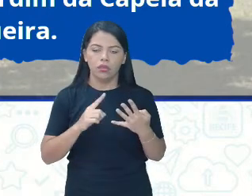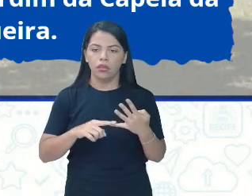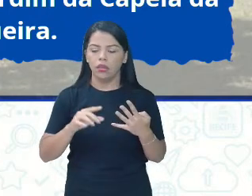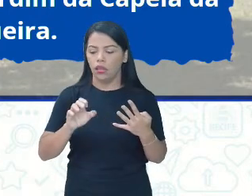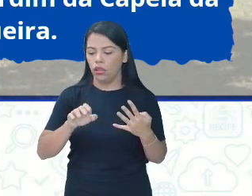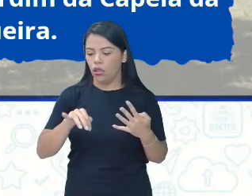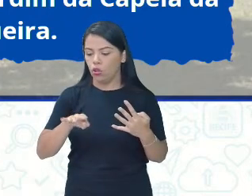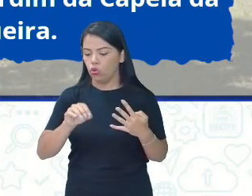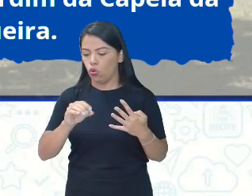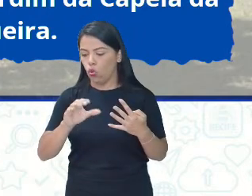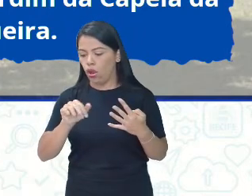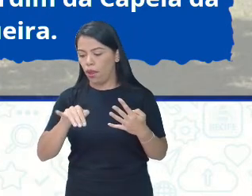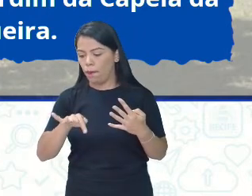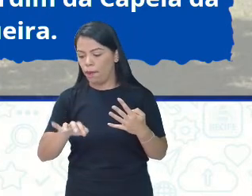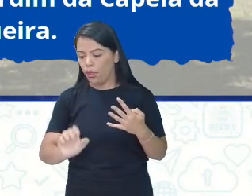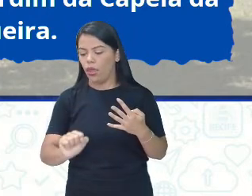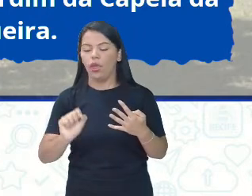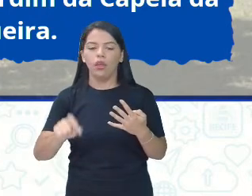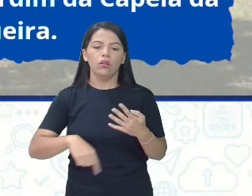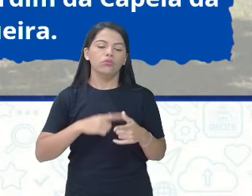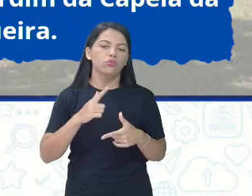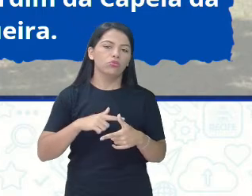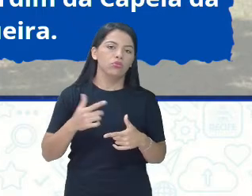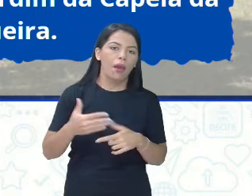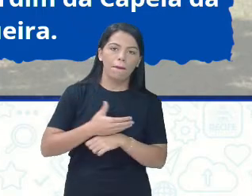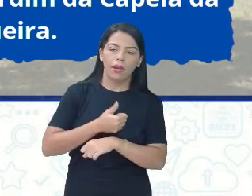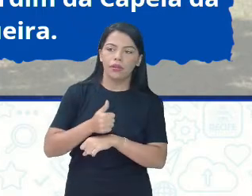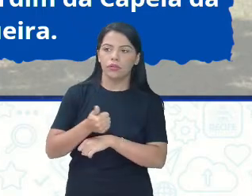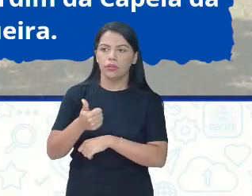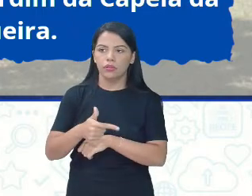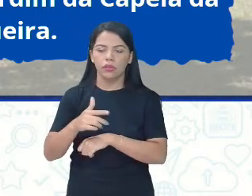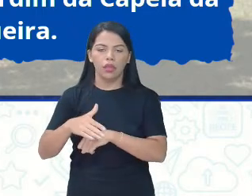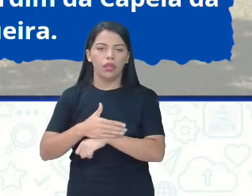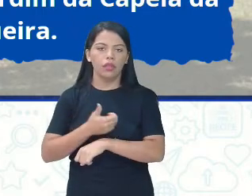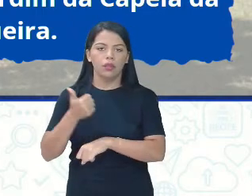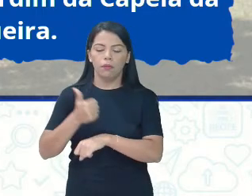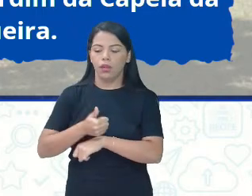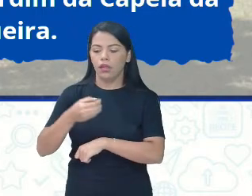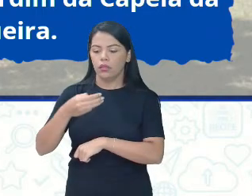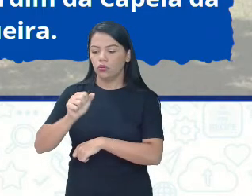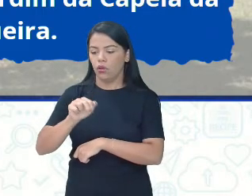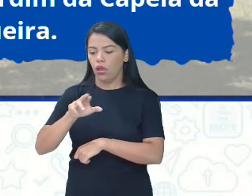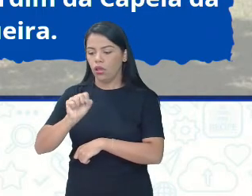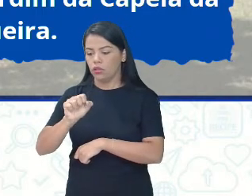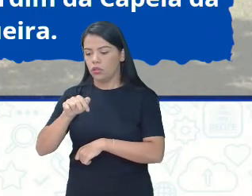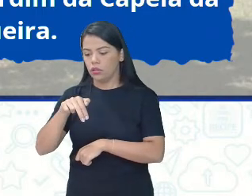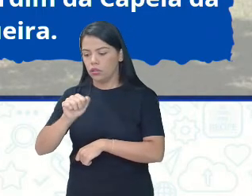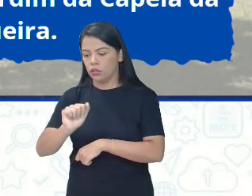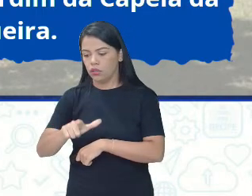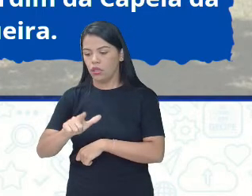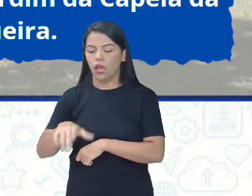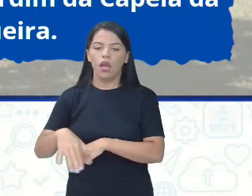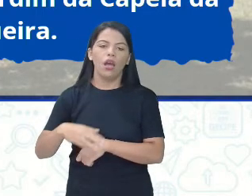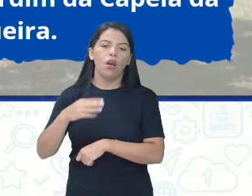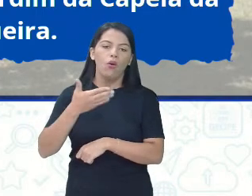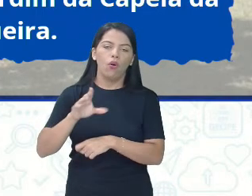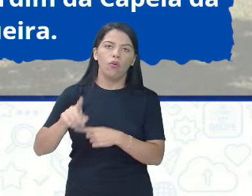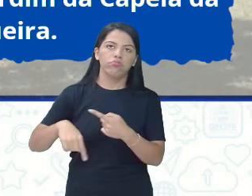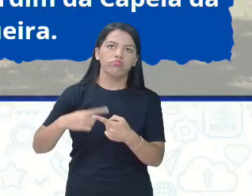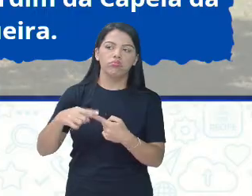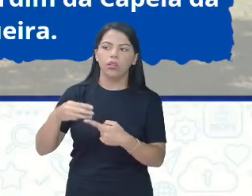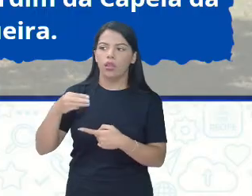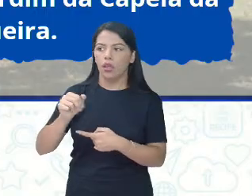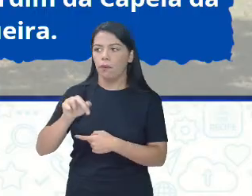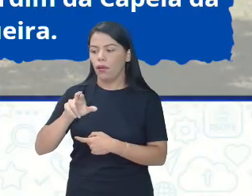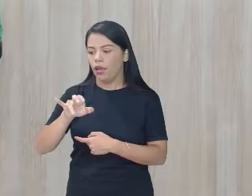Chora Menino, Marcial Pinheiro, 17, né? A Praça do Arsenal, o Largo das 5 Pontes. Inclusive, a